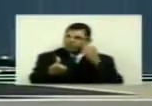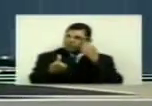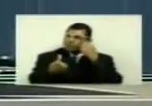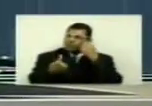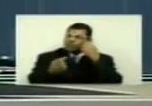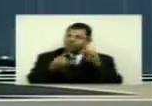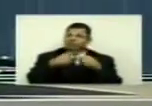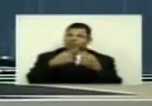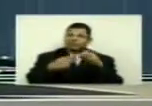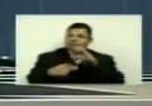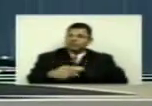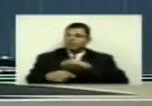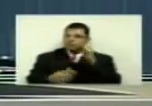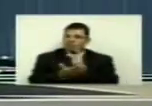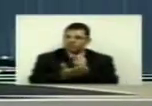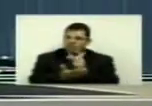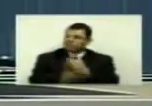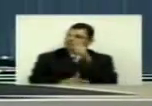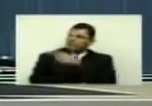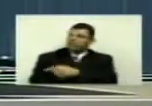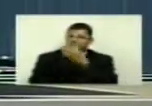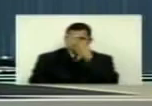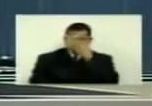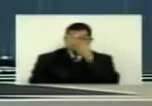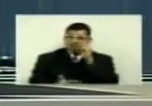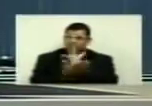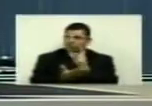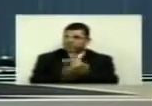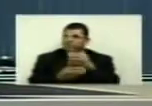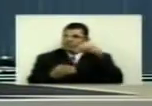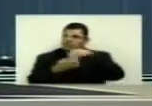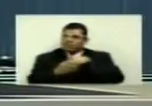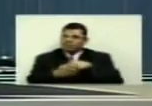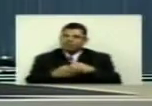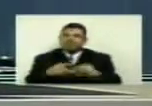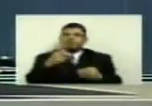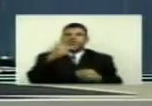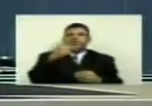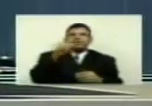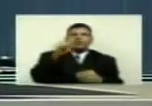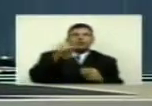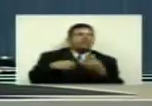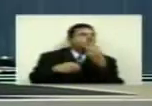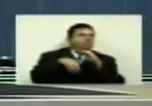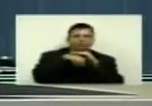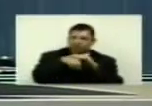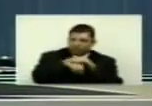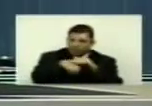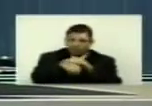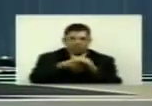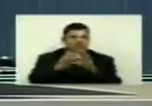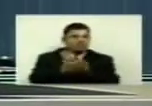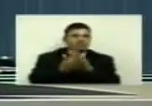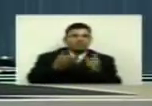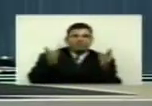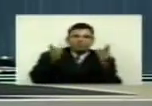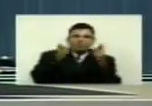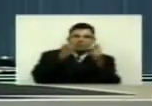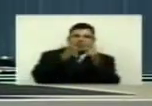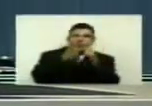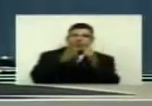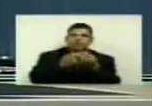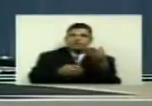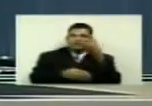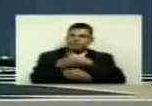16º, mas o dinheiro continua lá, continua dentro do poder. Não discutiram a diminuição do